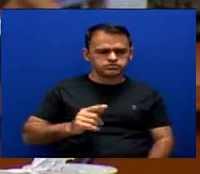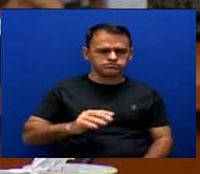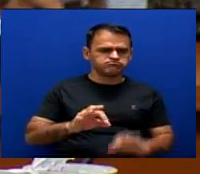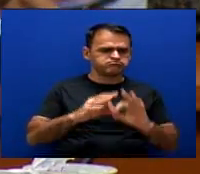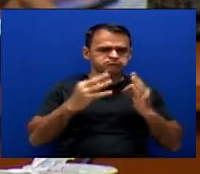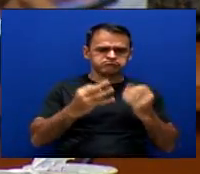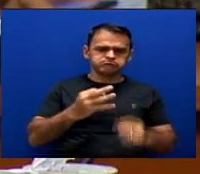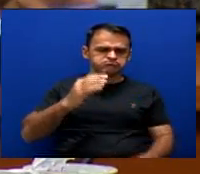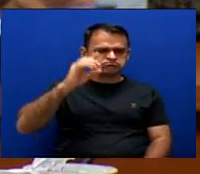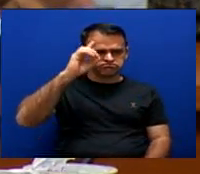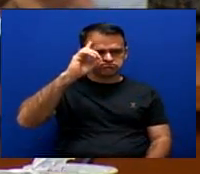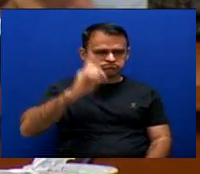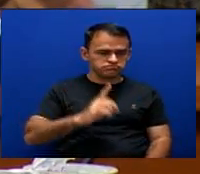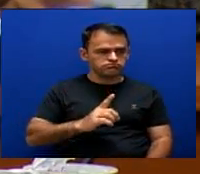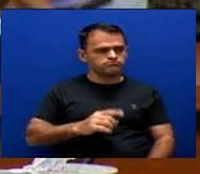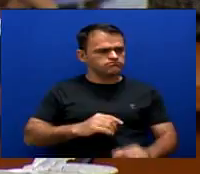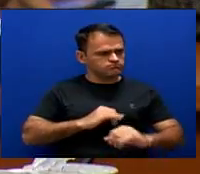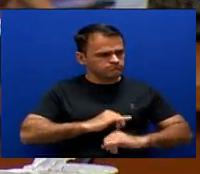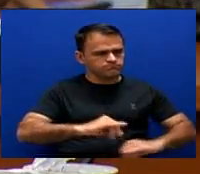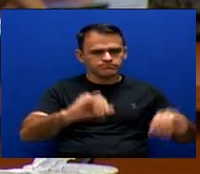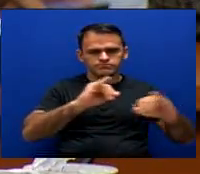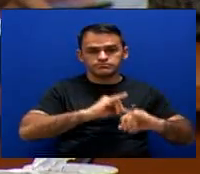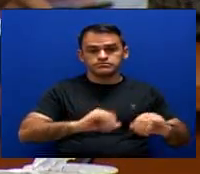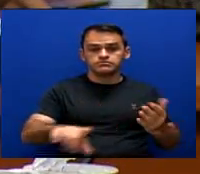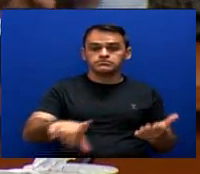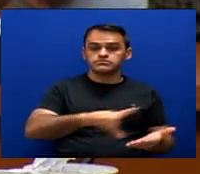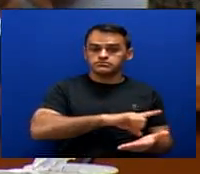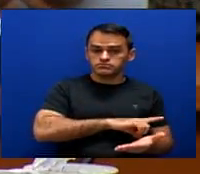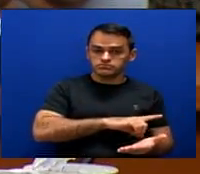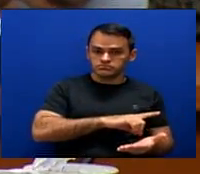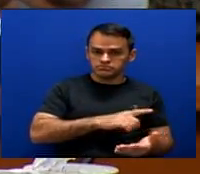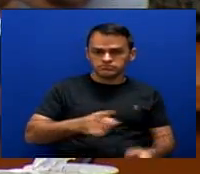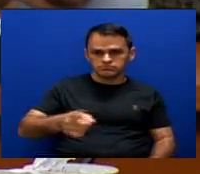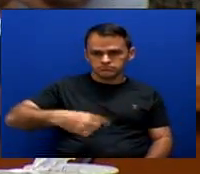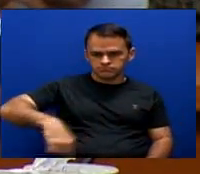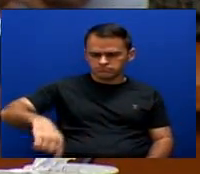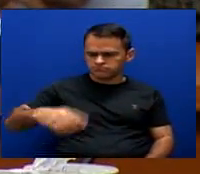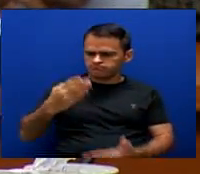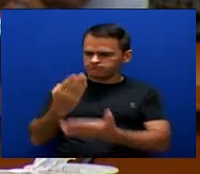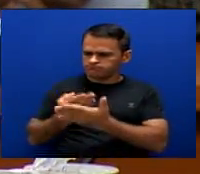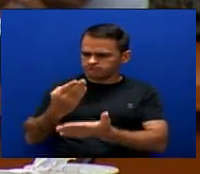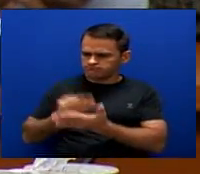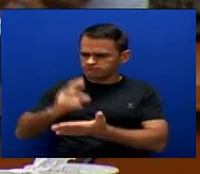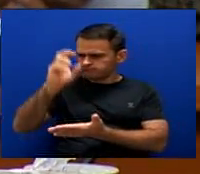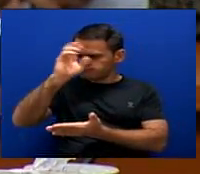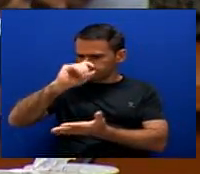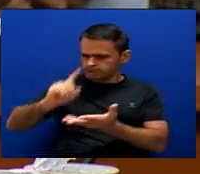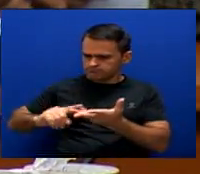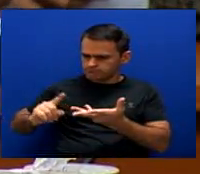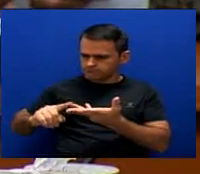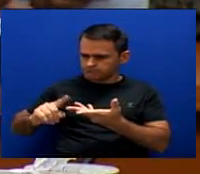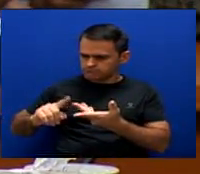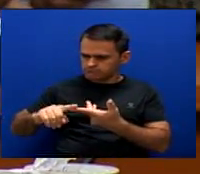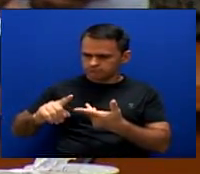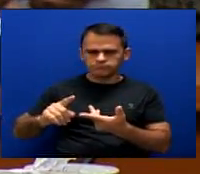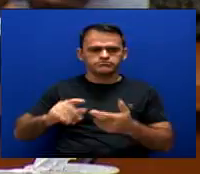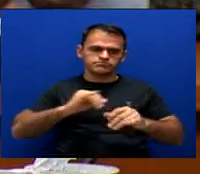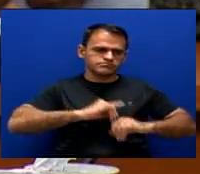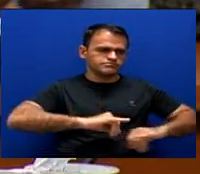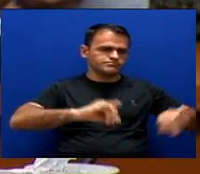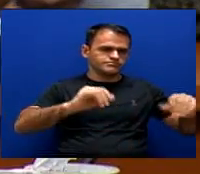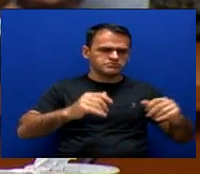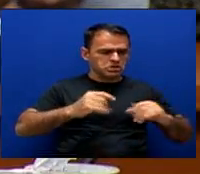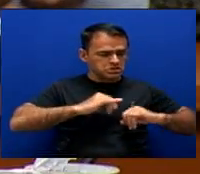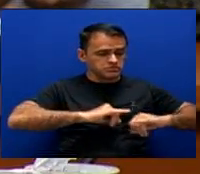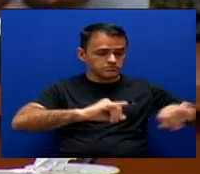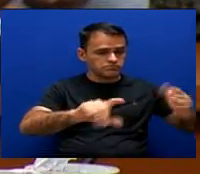é informar as famílias mas antes de informar que precisa conhecer e falar olha é assim que funciona mas como quem vai falar de algo que funciona a gente